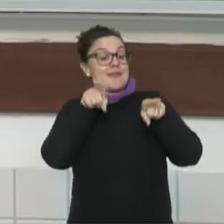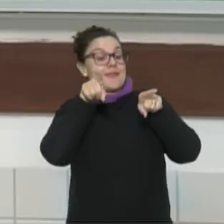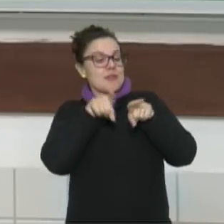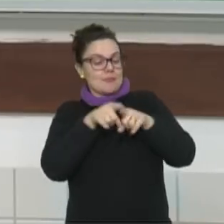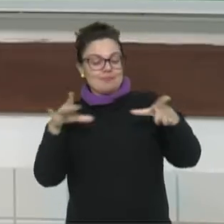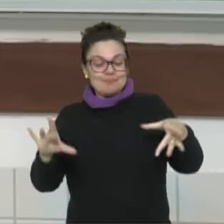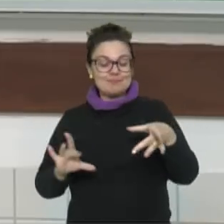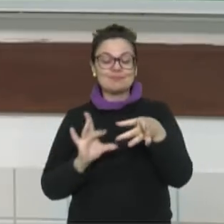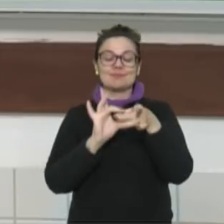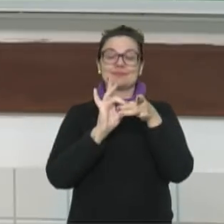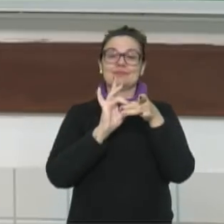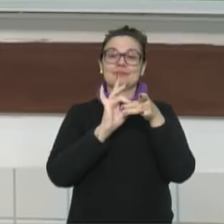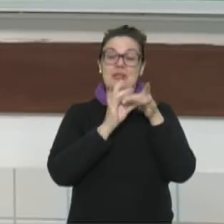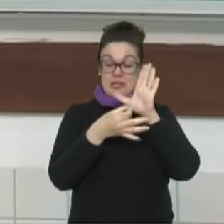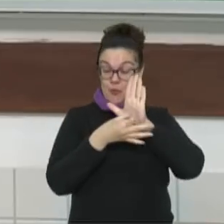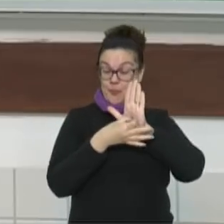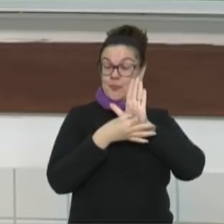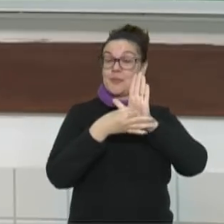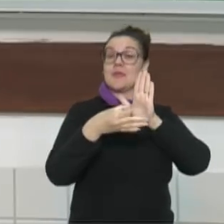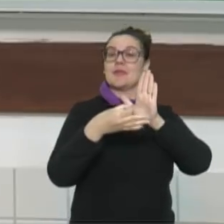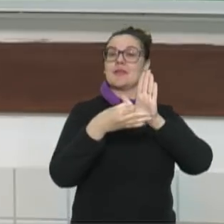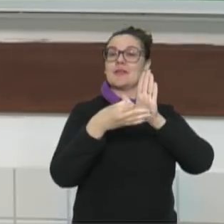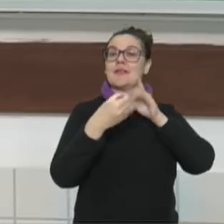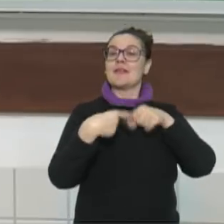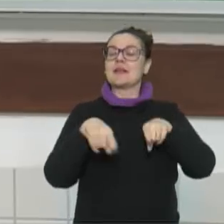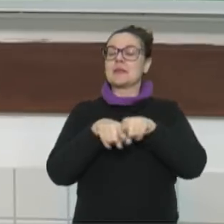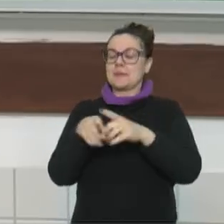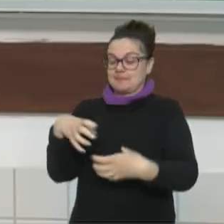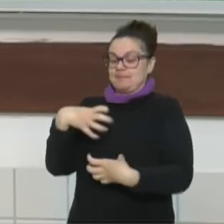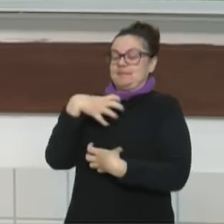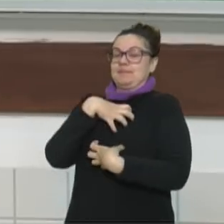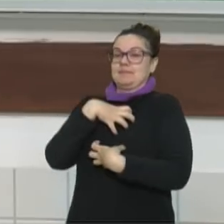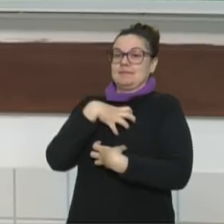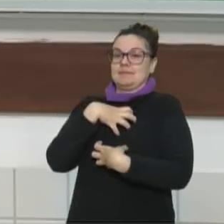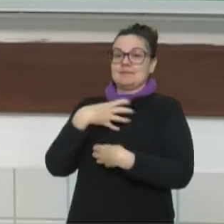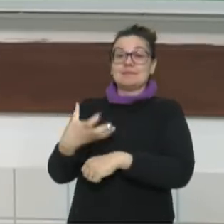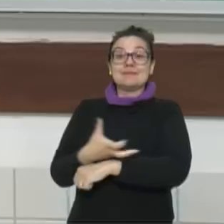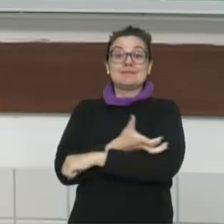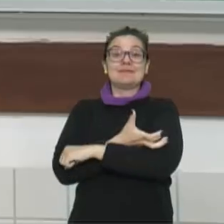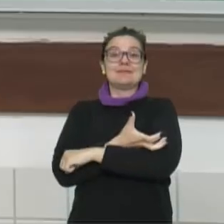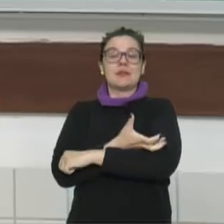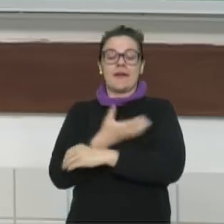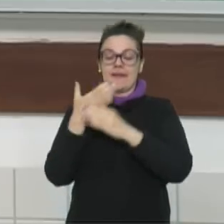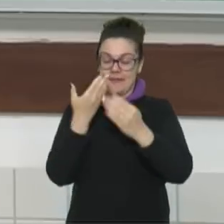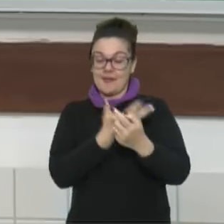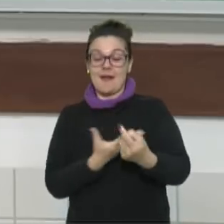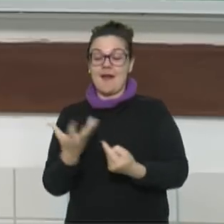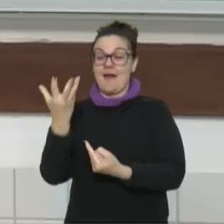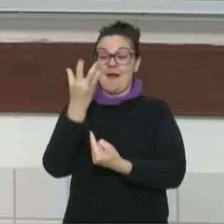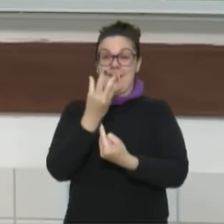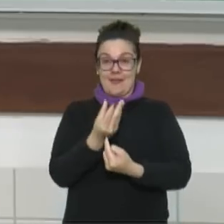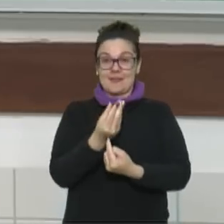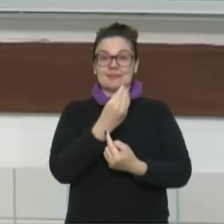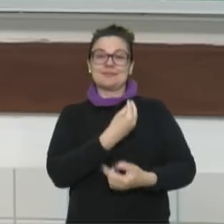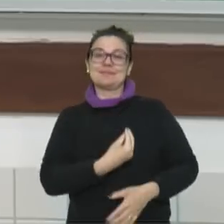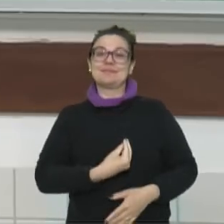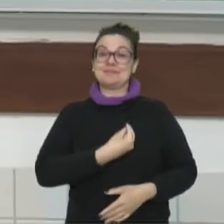essa união da crítica, né? E do sentir, que está na arte, está na vida,